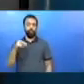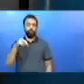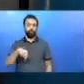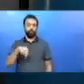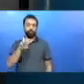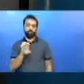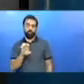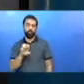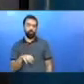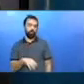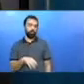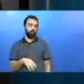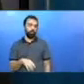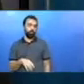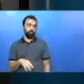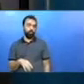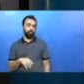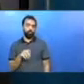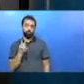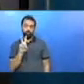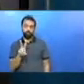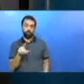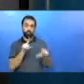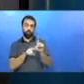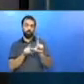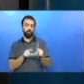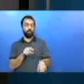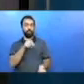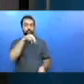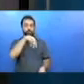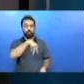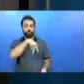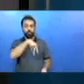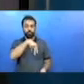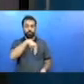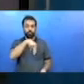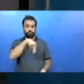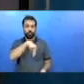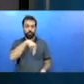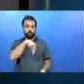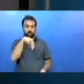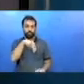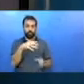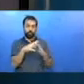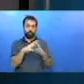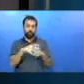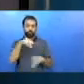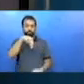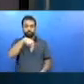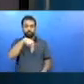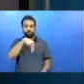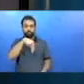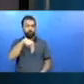boné, né. Eu ouço o som de duas letras, olhem, né. A primeira é uma consoante, a consoante